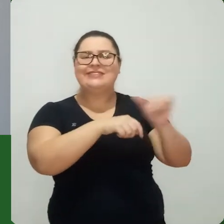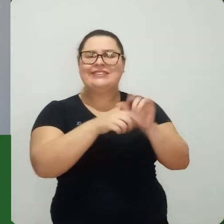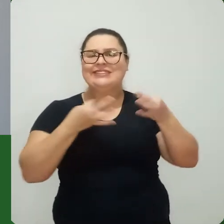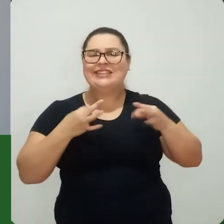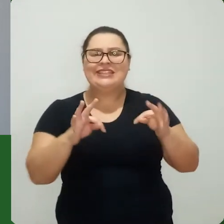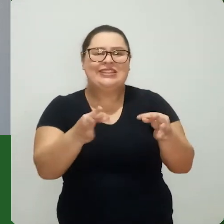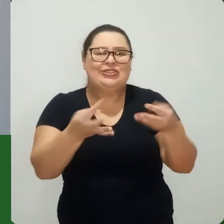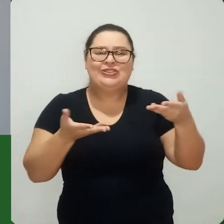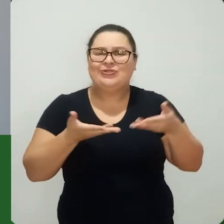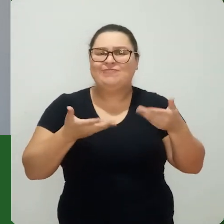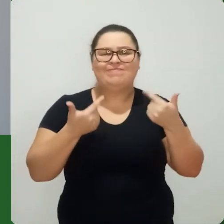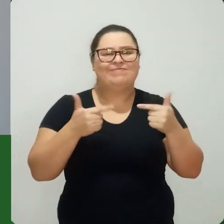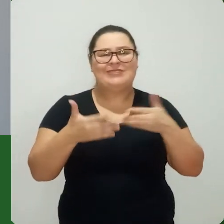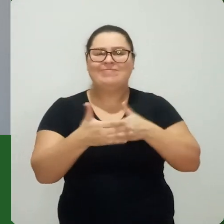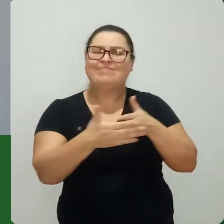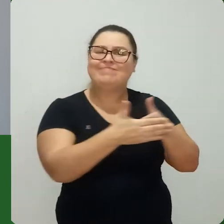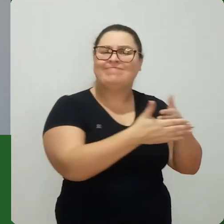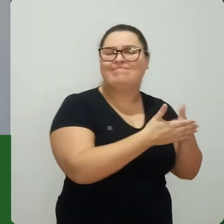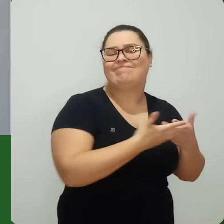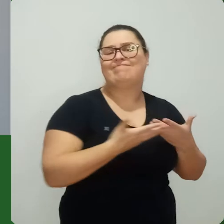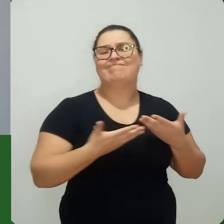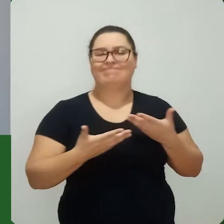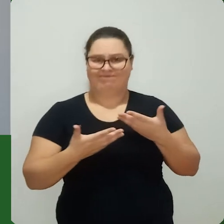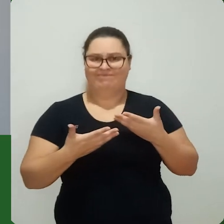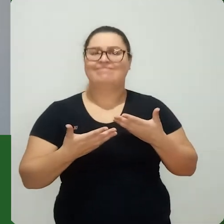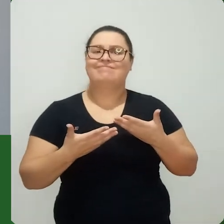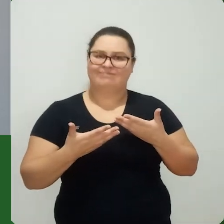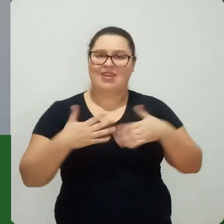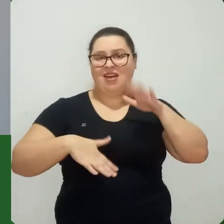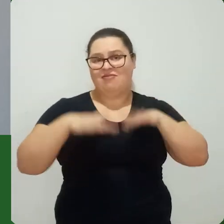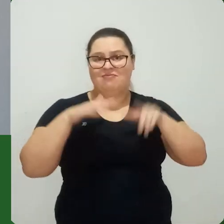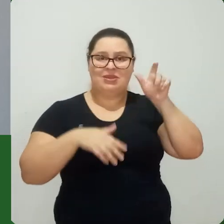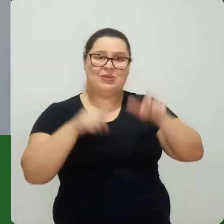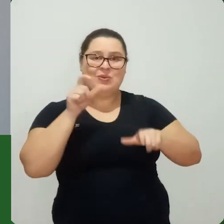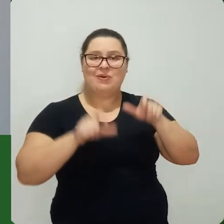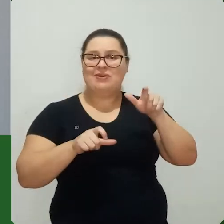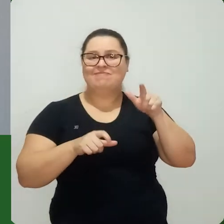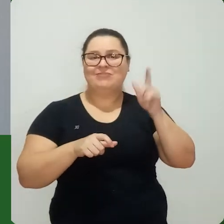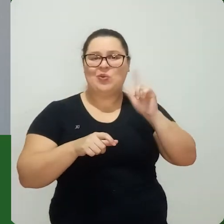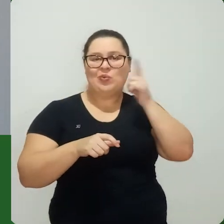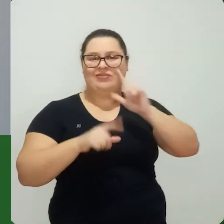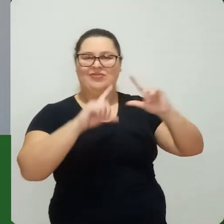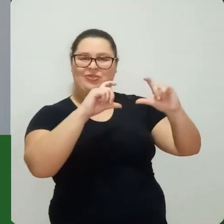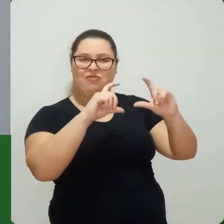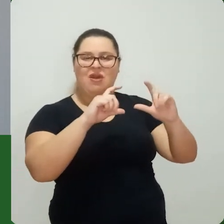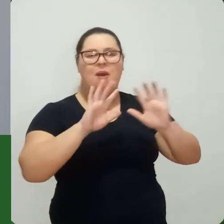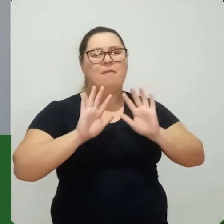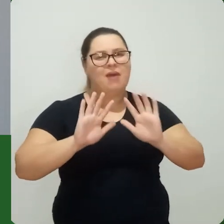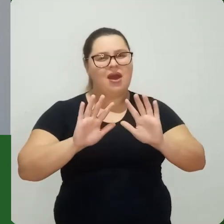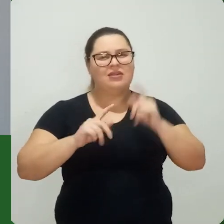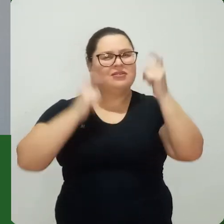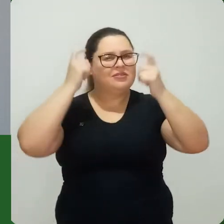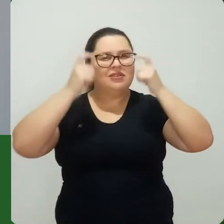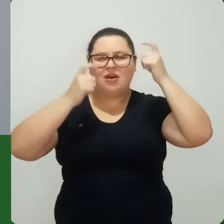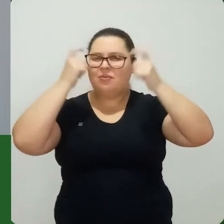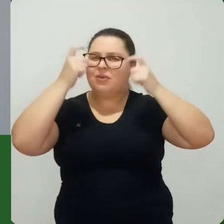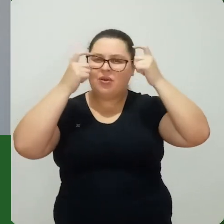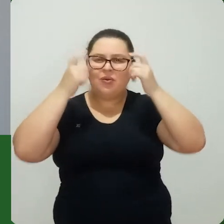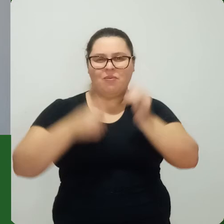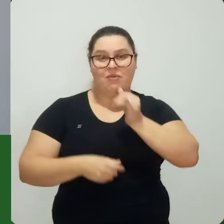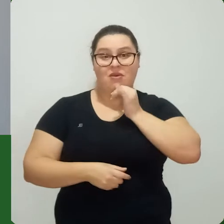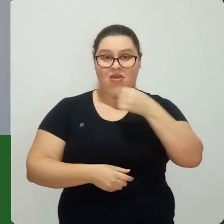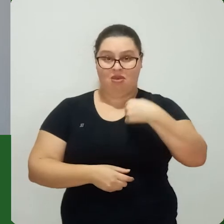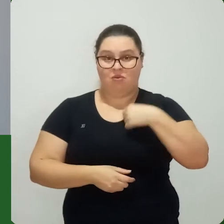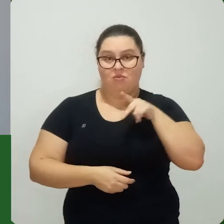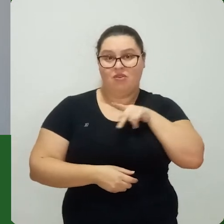a um equipamento mais avançado. Não se preocupa. Porque desses 3 elementos, tá, Deise, professora de fotografia,